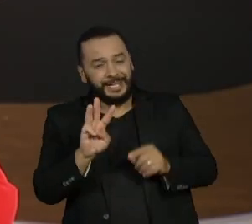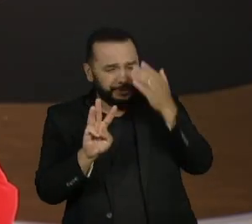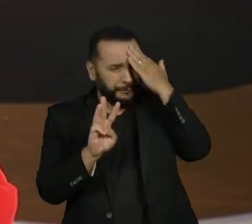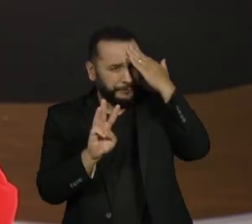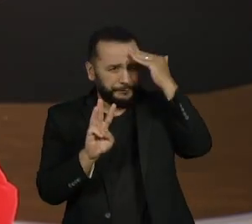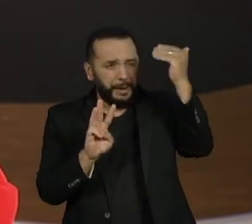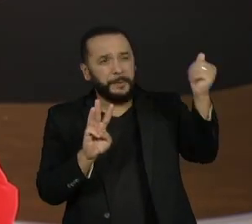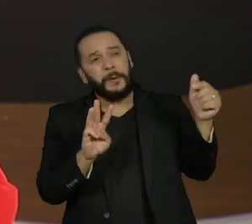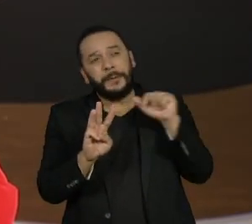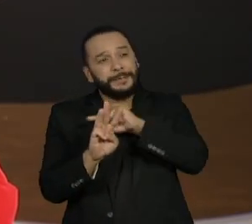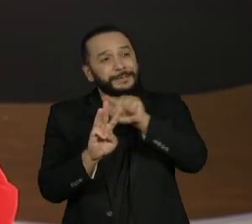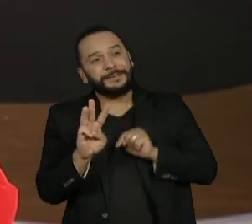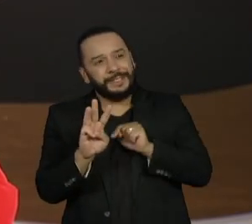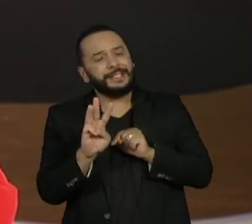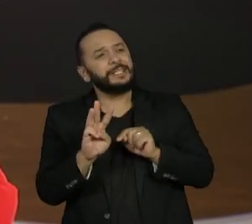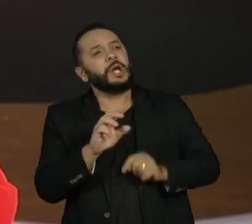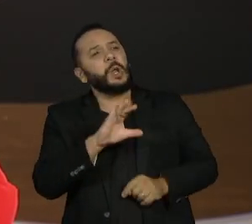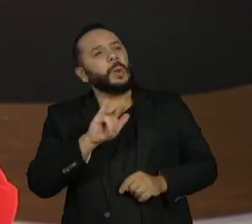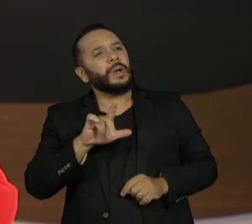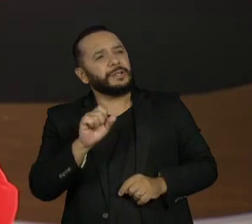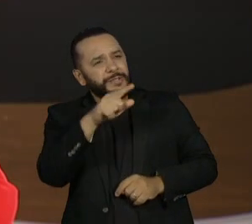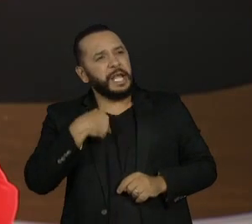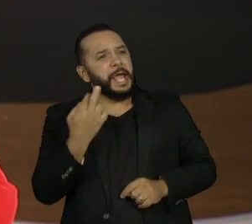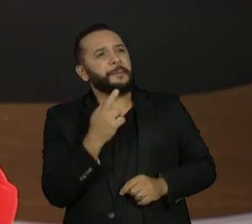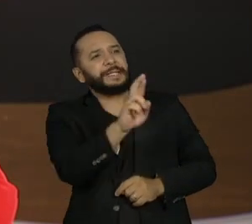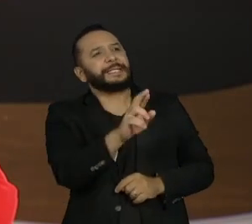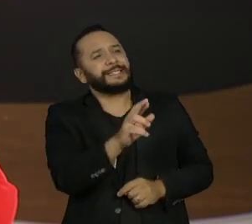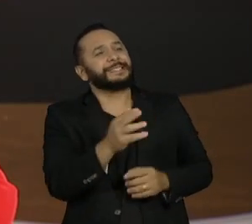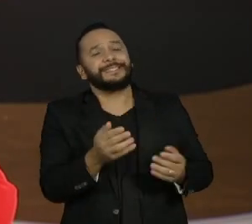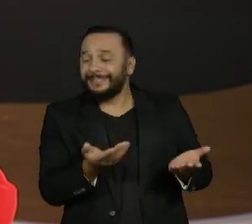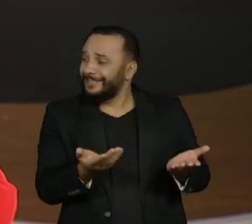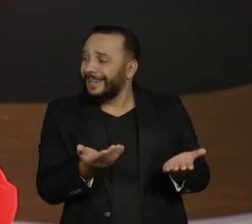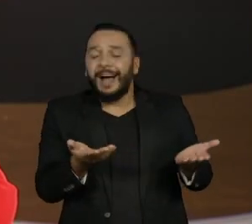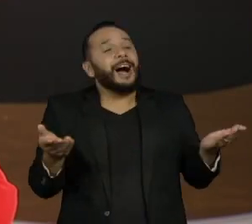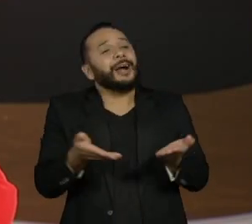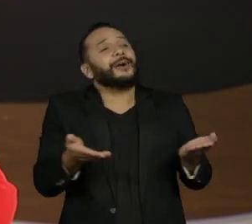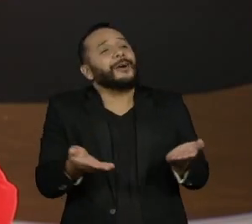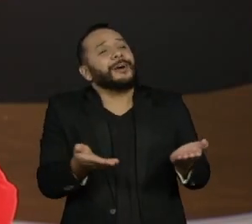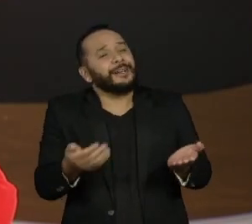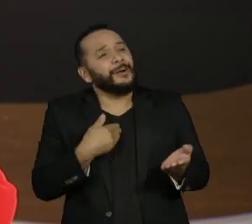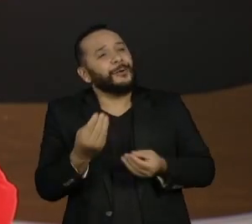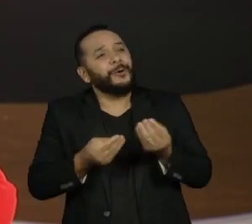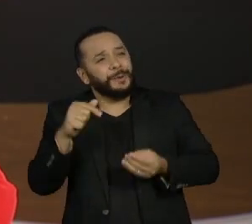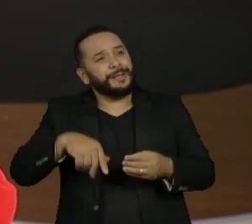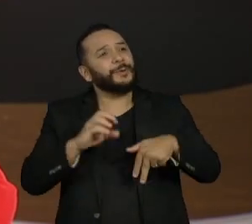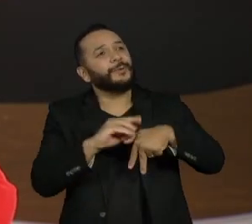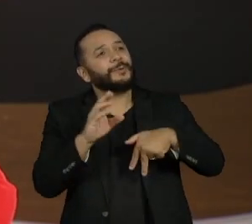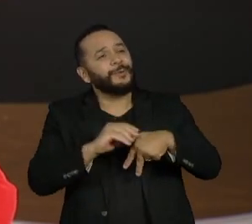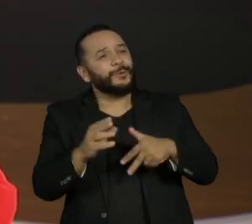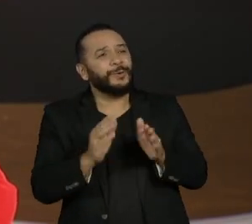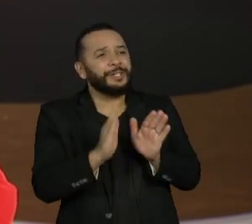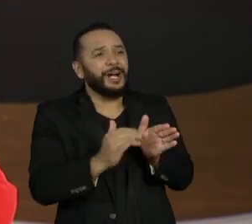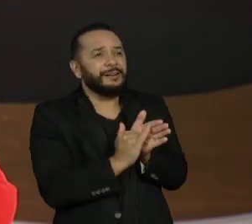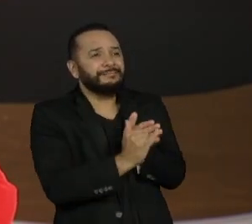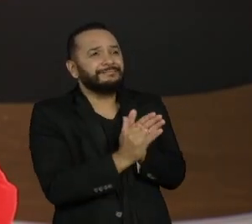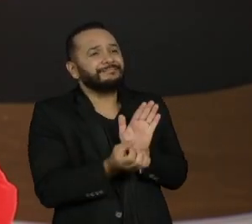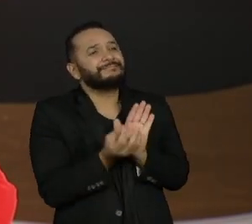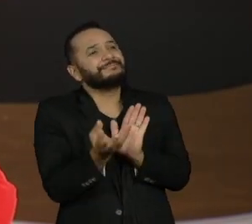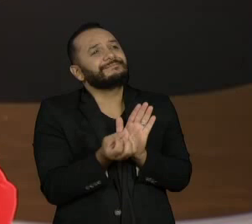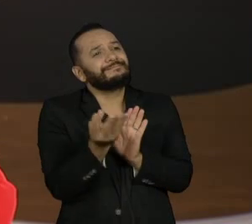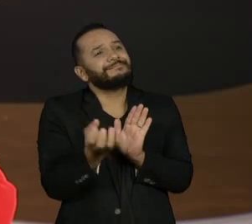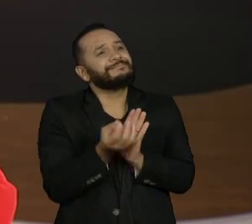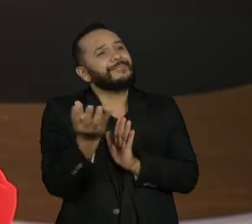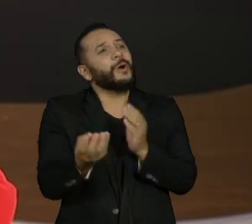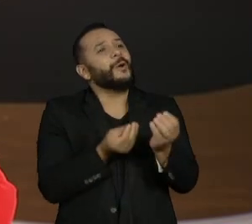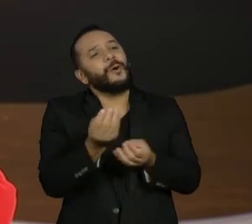de expectativa para essa nova fase do Manhattan, agora na TV aberta, agora aqui na cultura? O que muda, o que